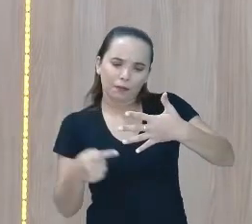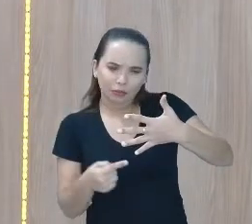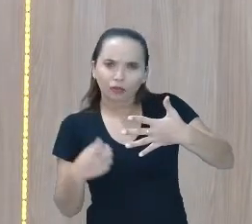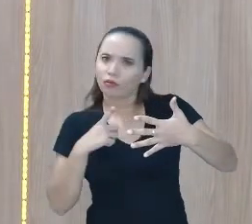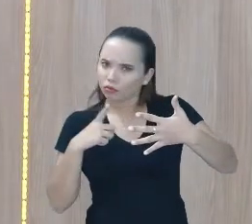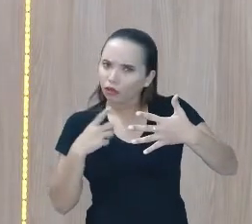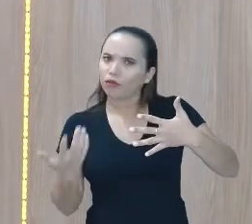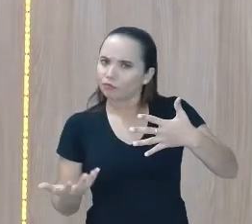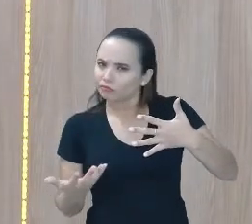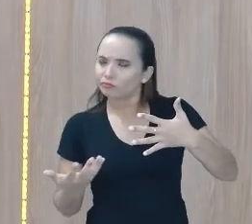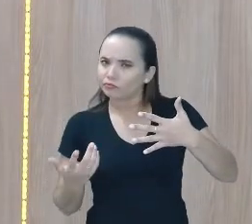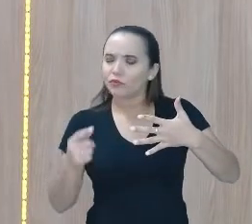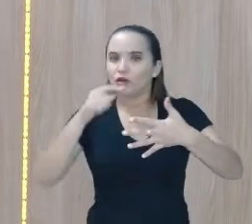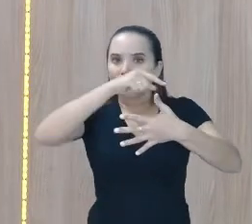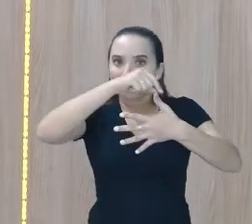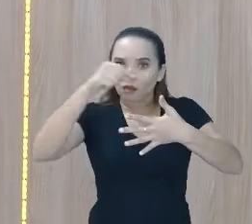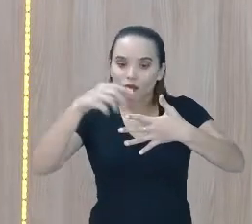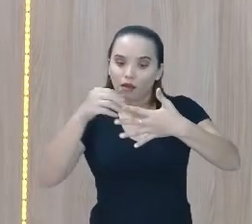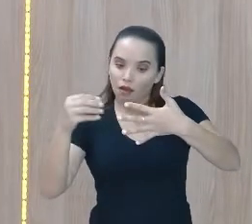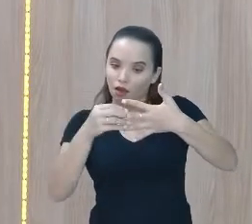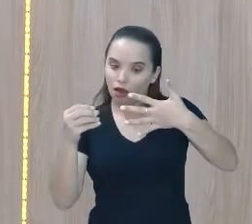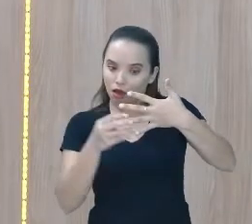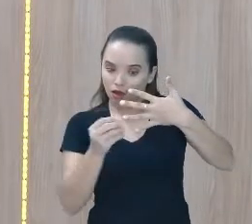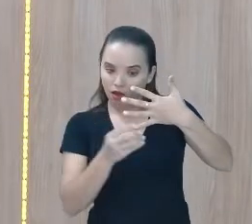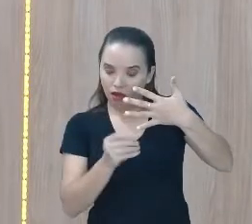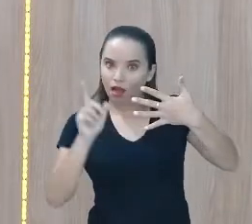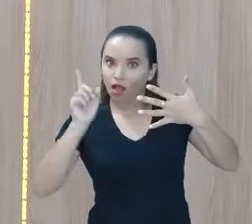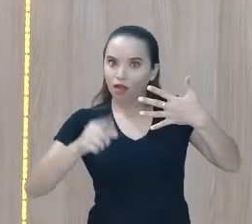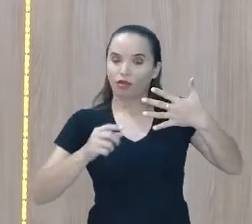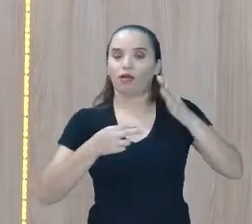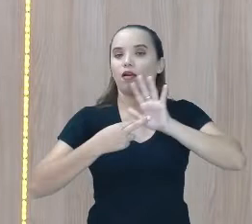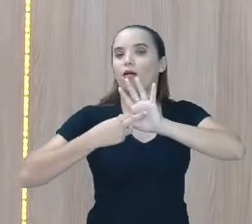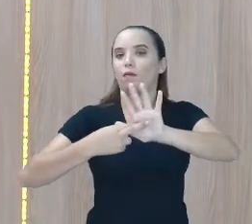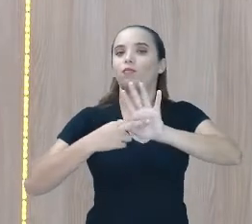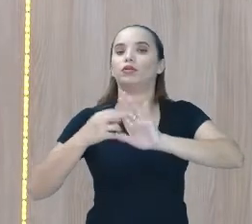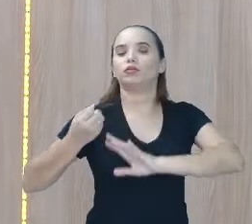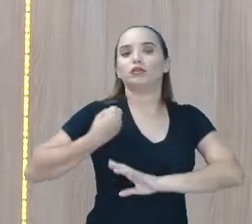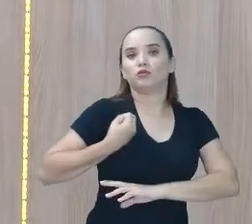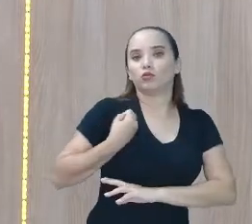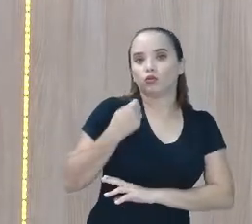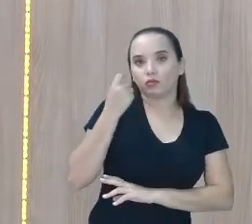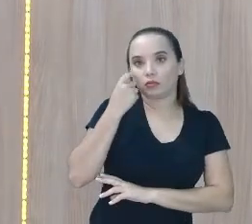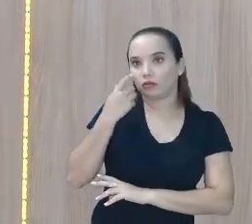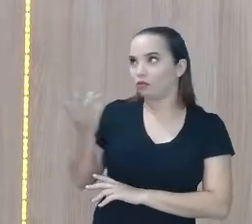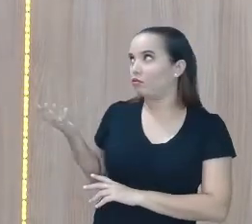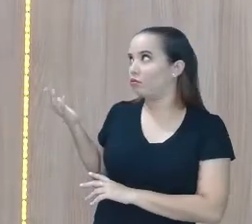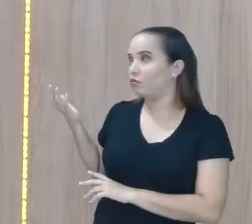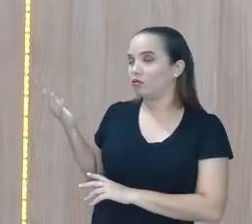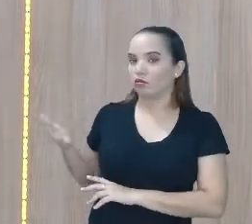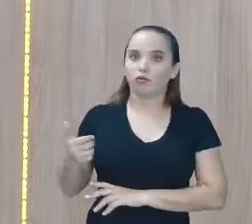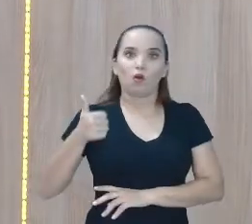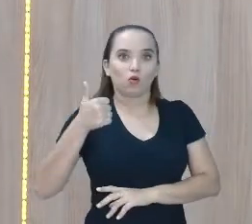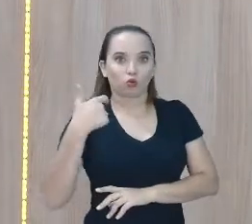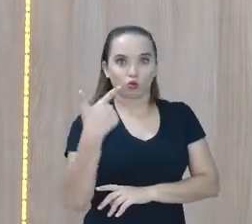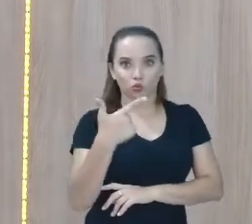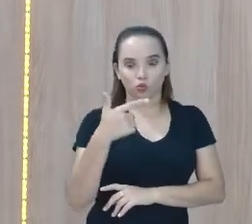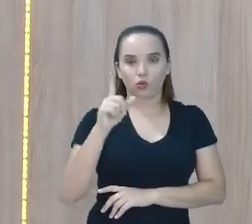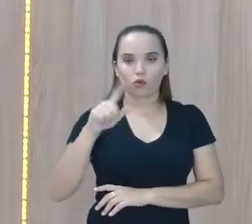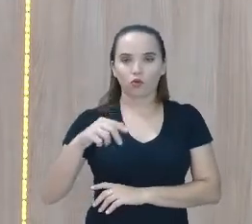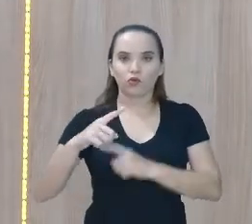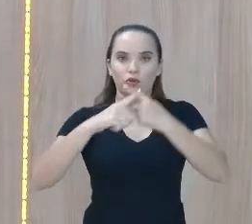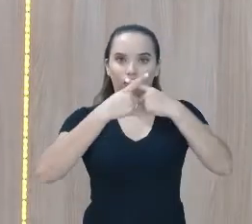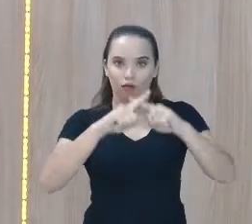para vocês que representam os múltiplos, tá bom? Então eu tenho aqui, ó, que 12, ele é um múltiplo de